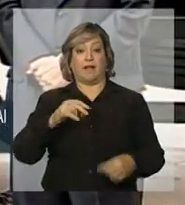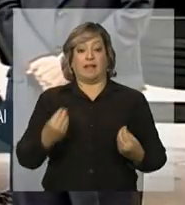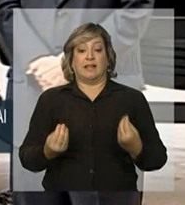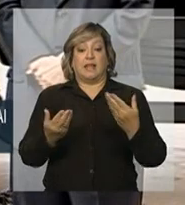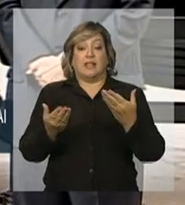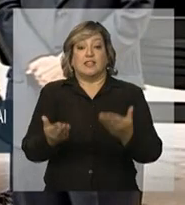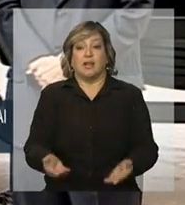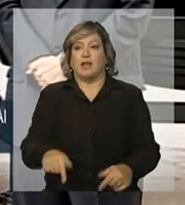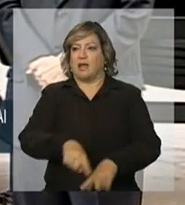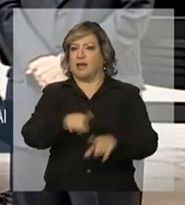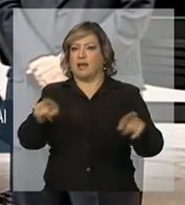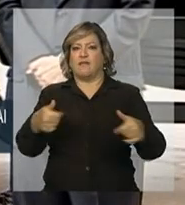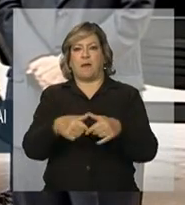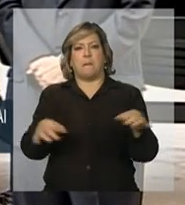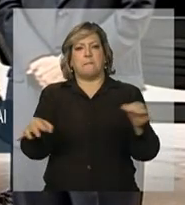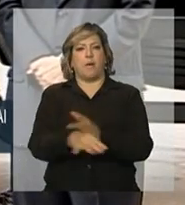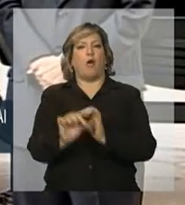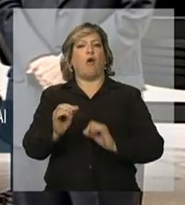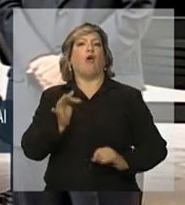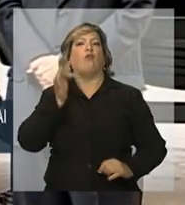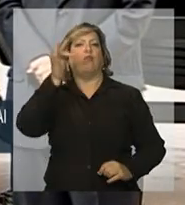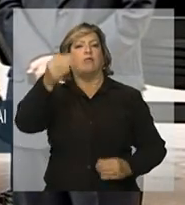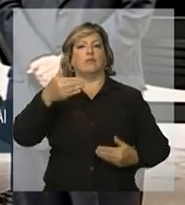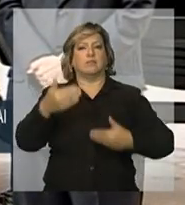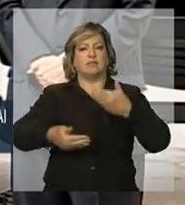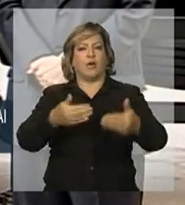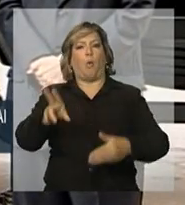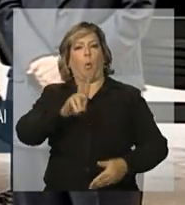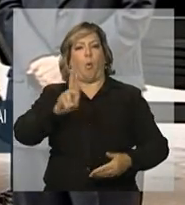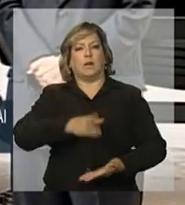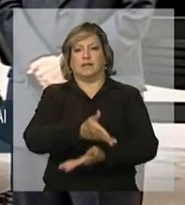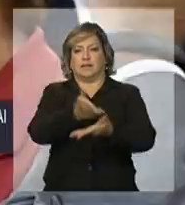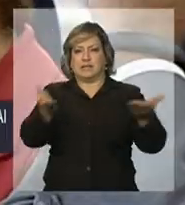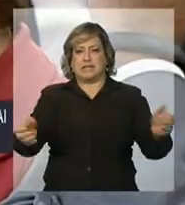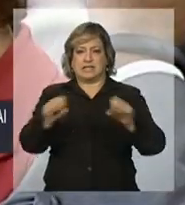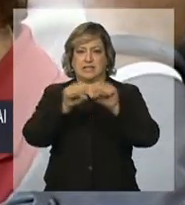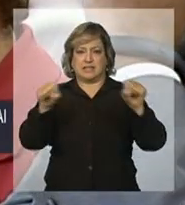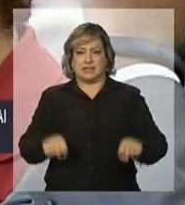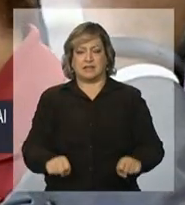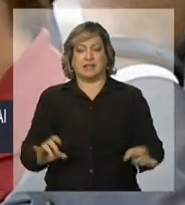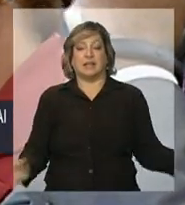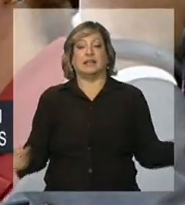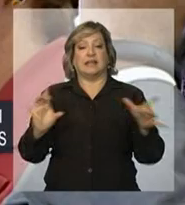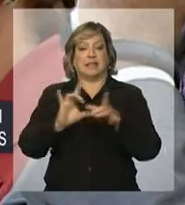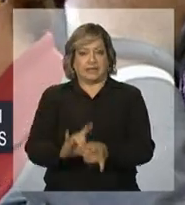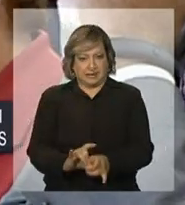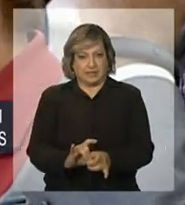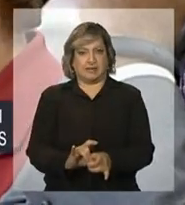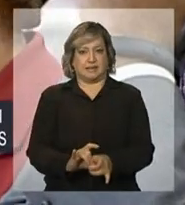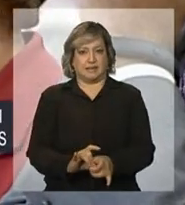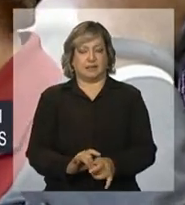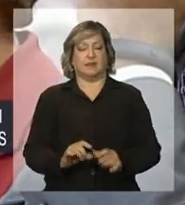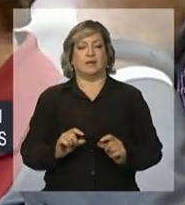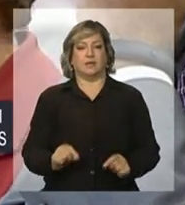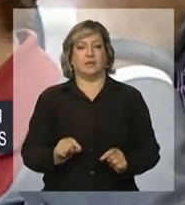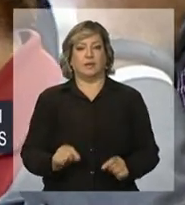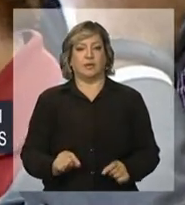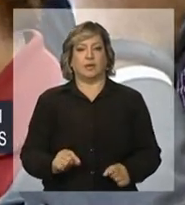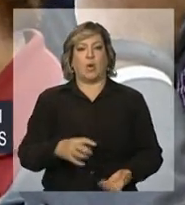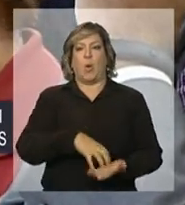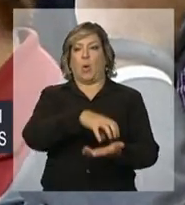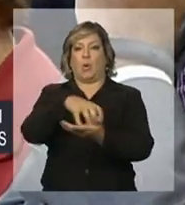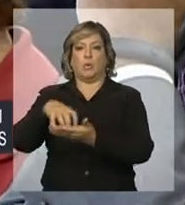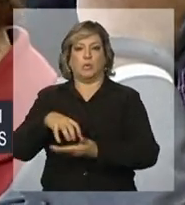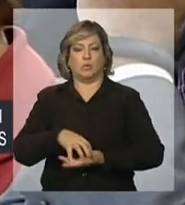grande legado para a população brasileira sobre a forma da integração dos órgãos